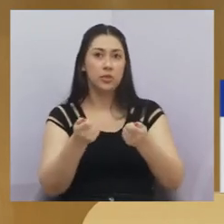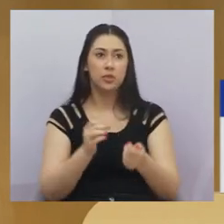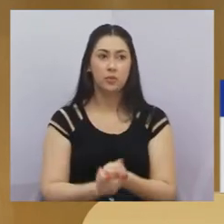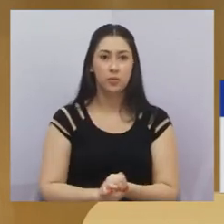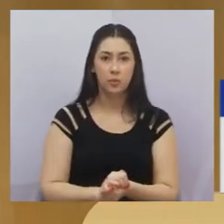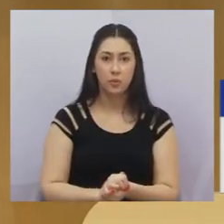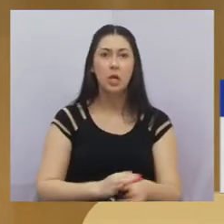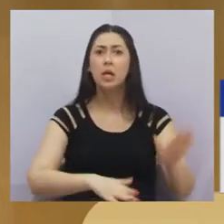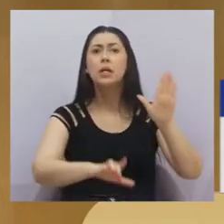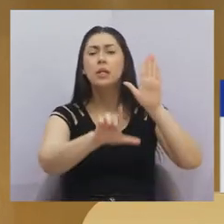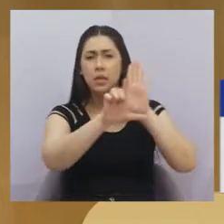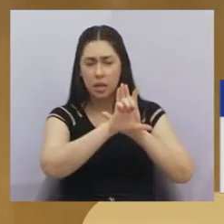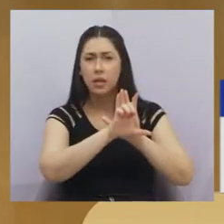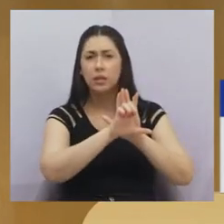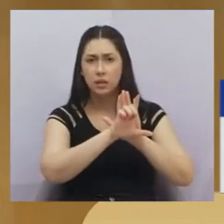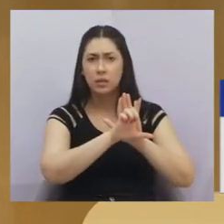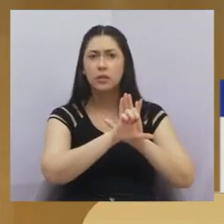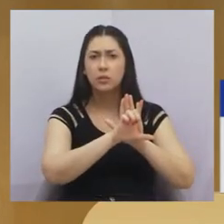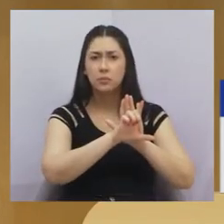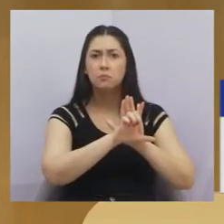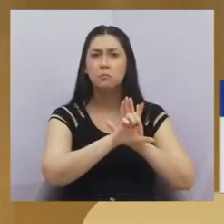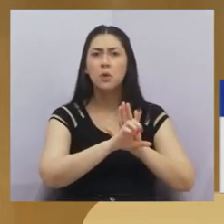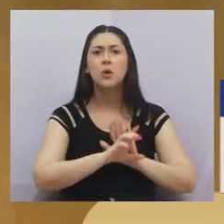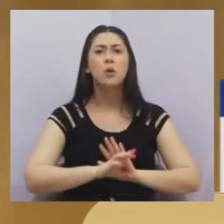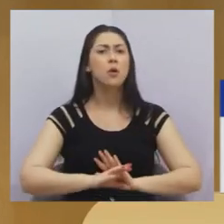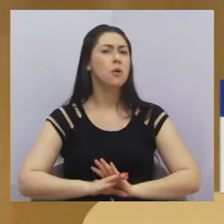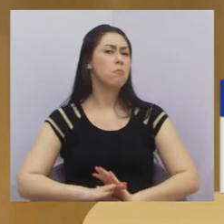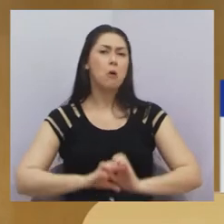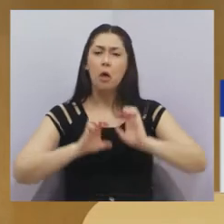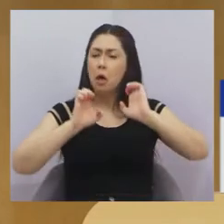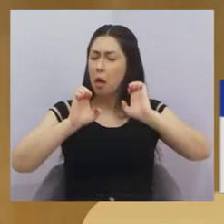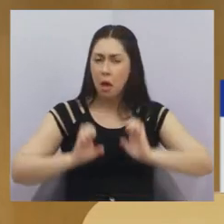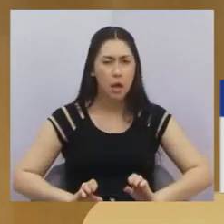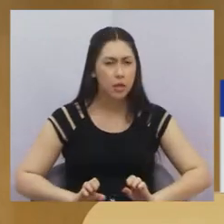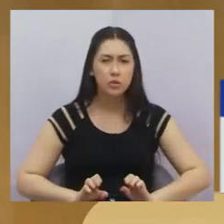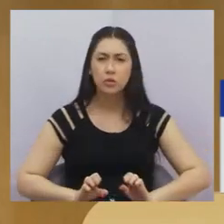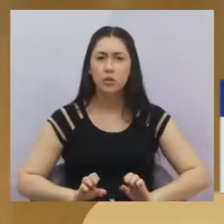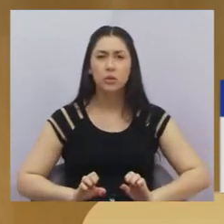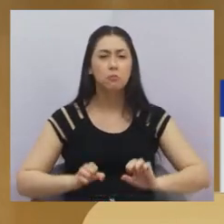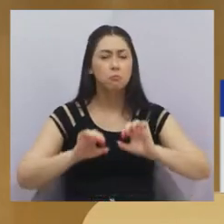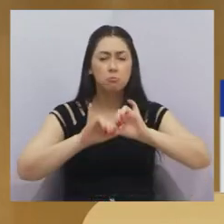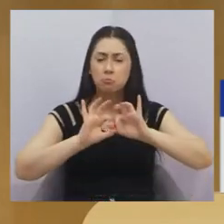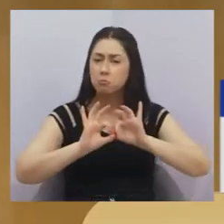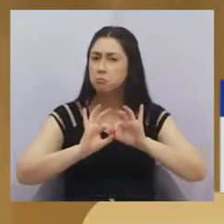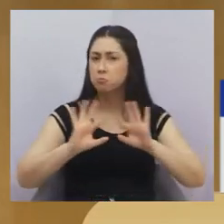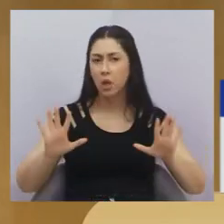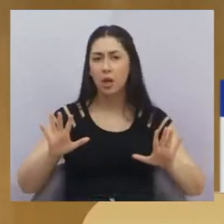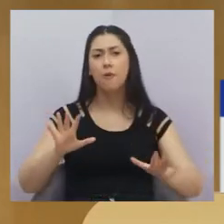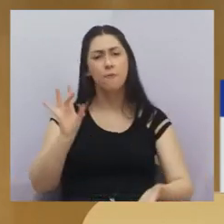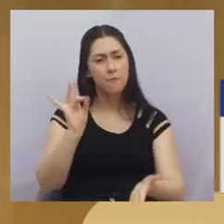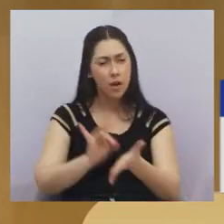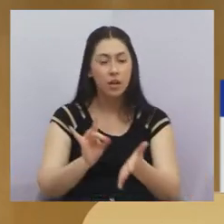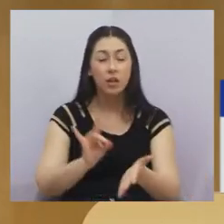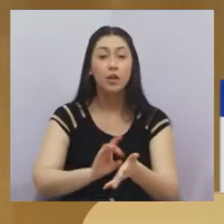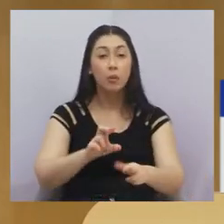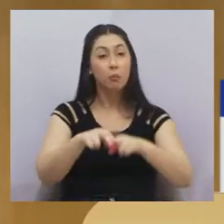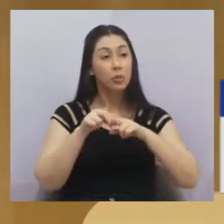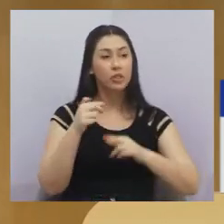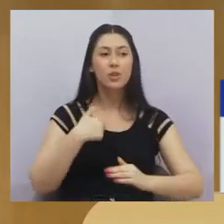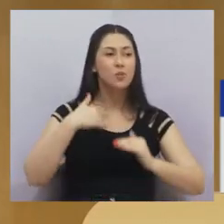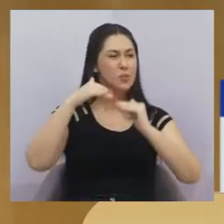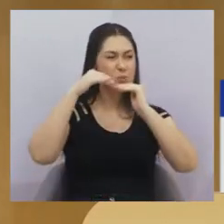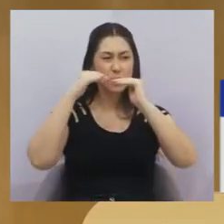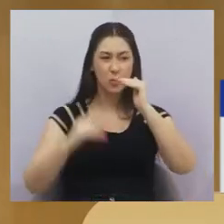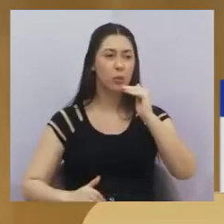que é a legalidade, impessoalidade, moralidade, publicidade e eficiência. Por isso, serei contrário